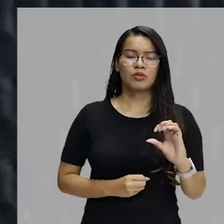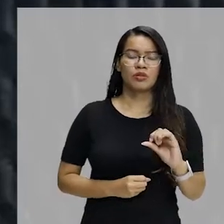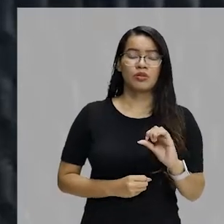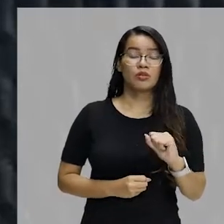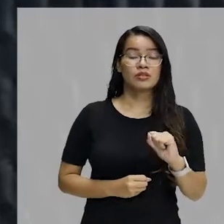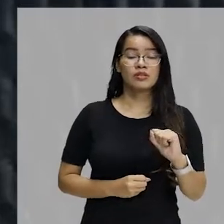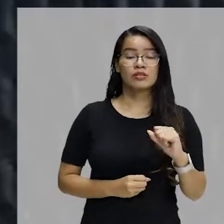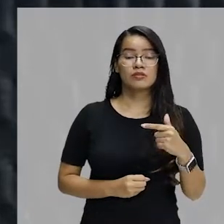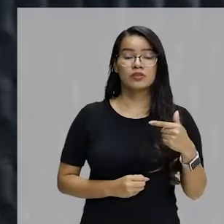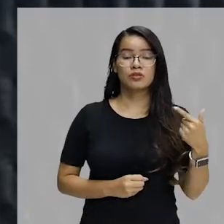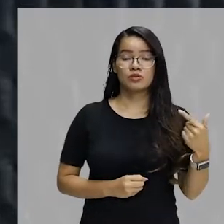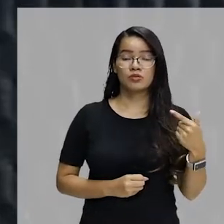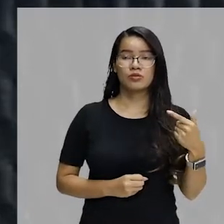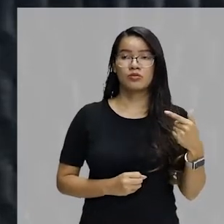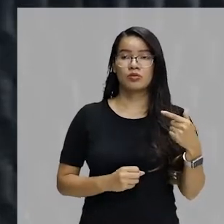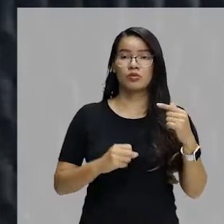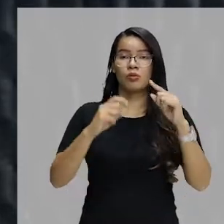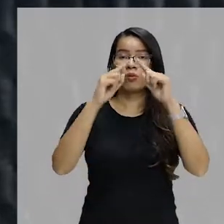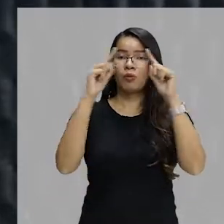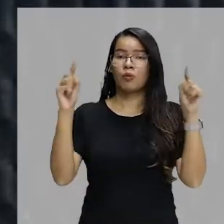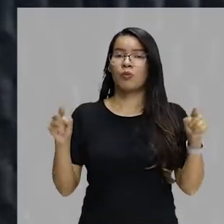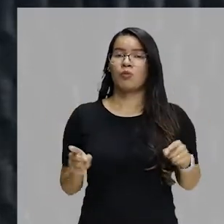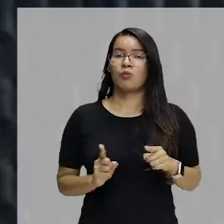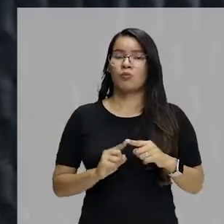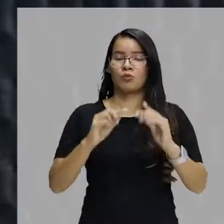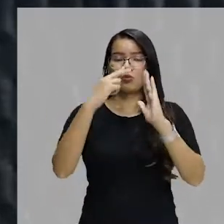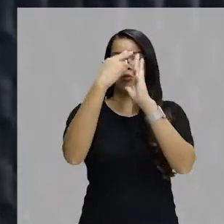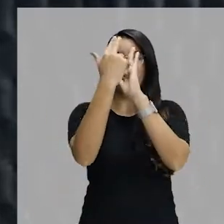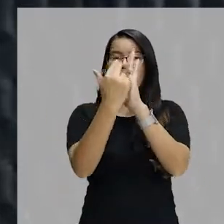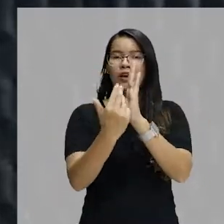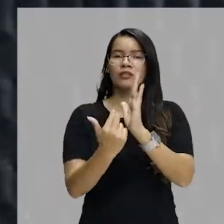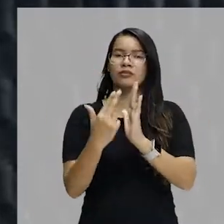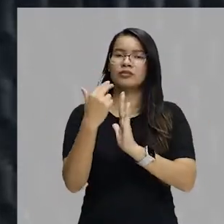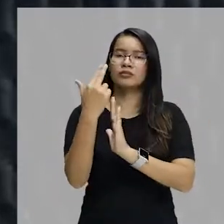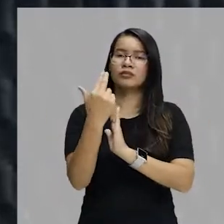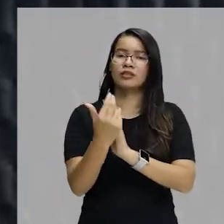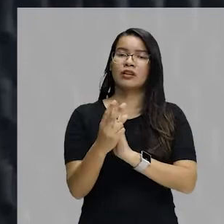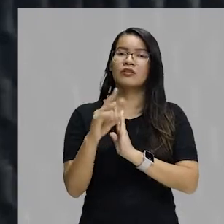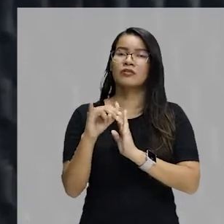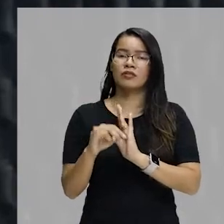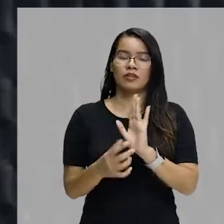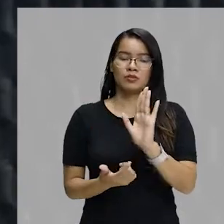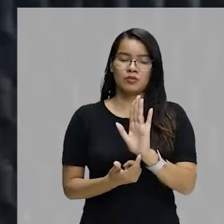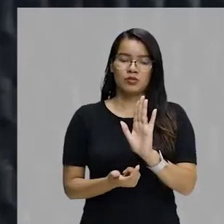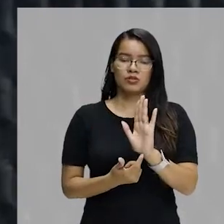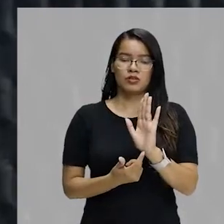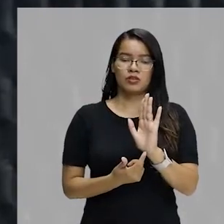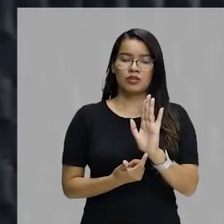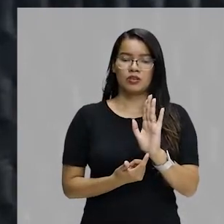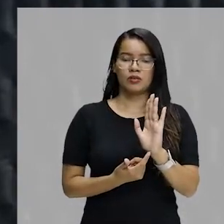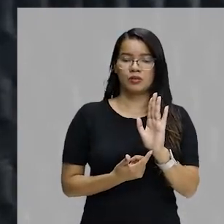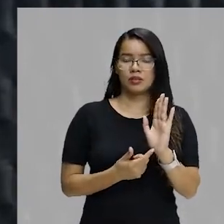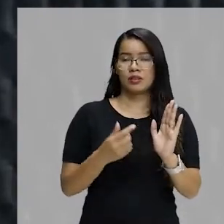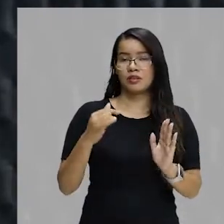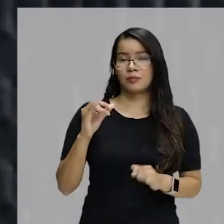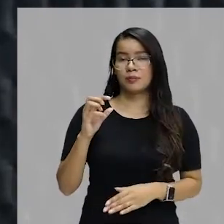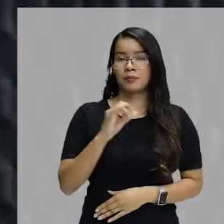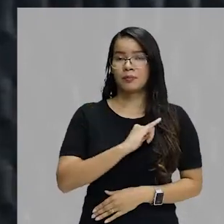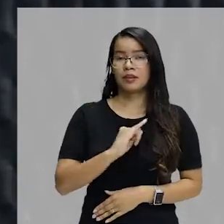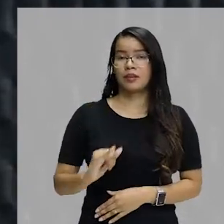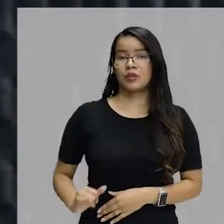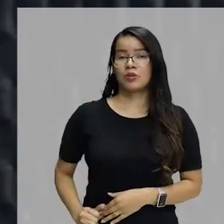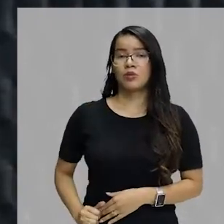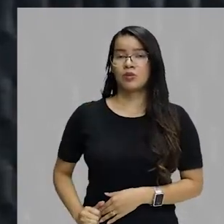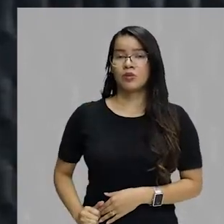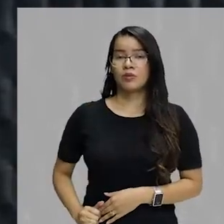sobre encomenda, um quadro feito pelo Pedro Américo, que vai mostrar o imperador Dom Pedro I, num episódio